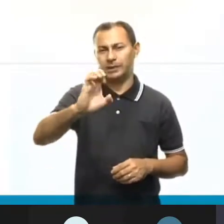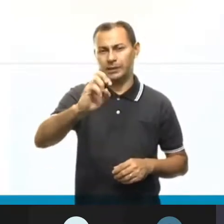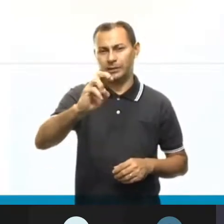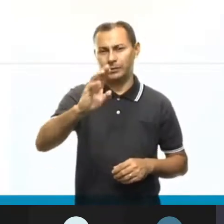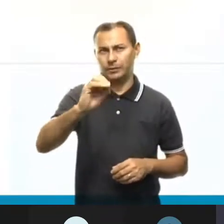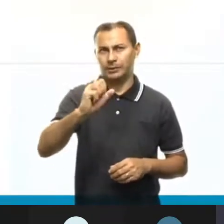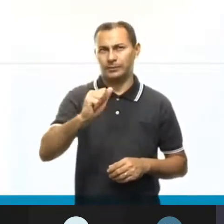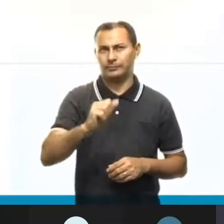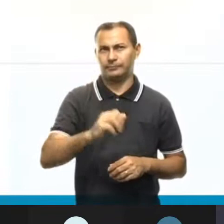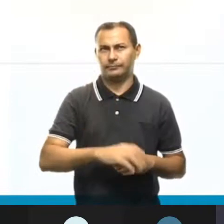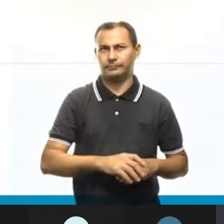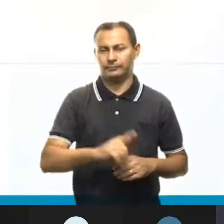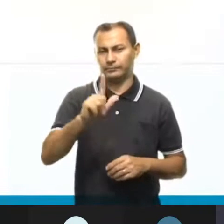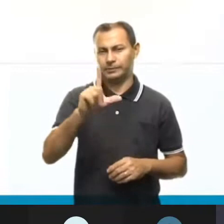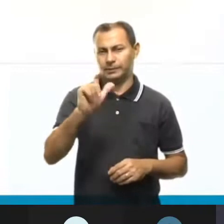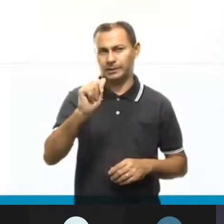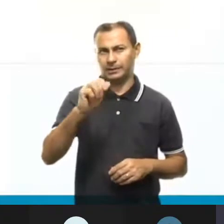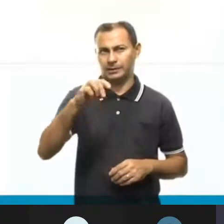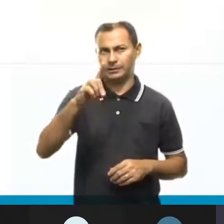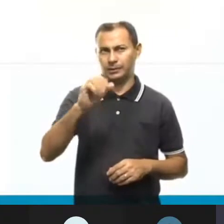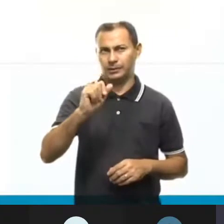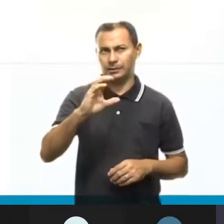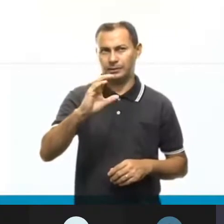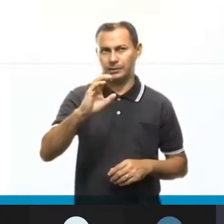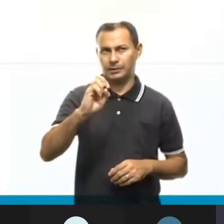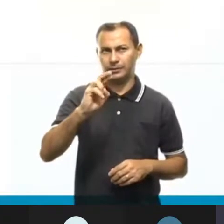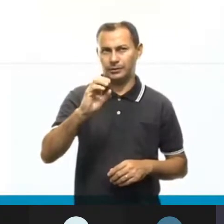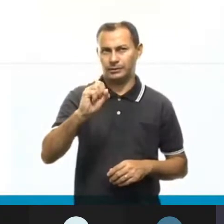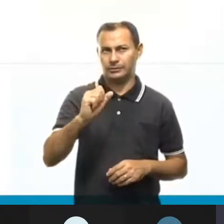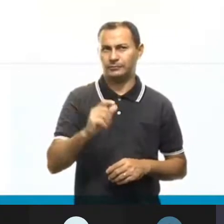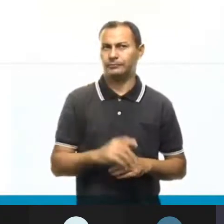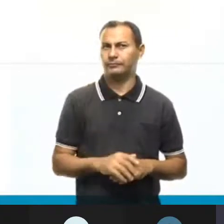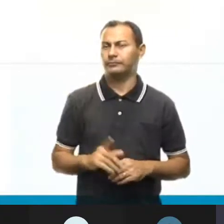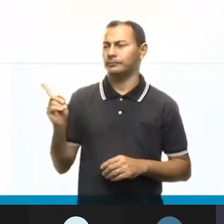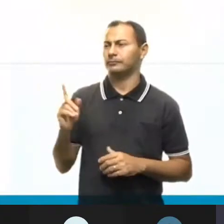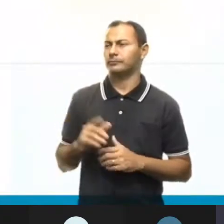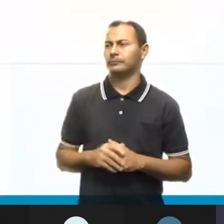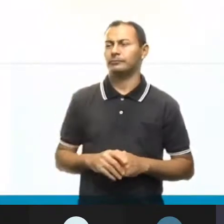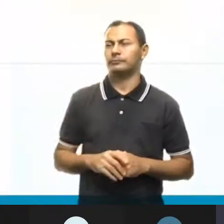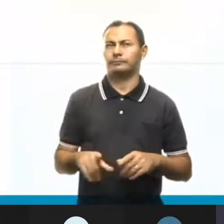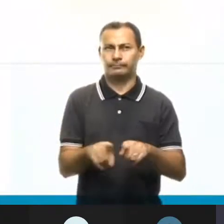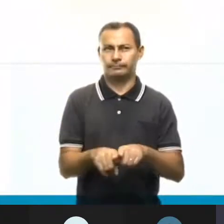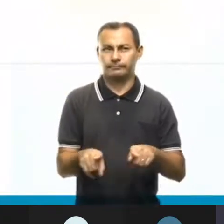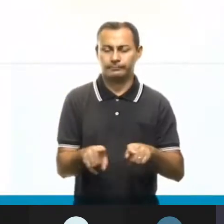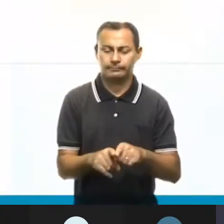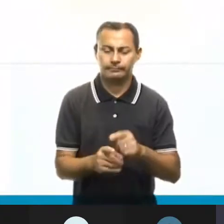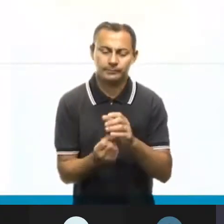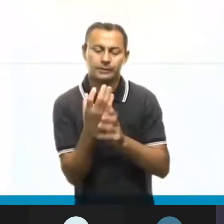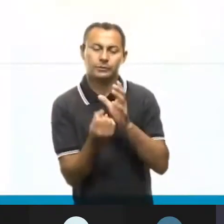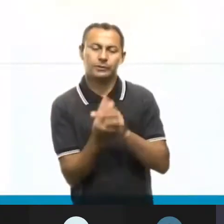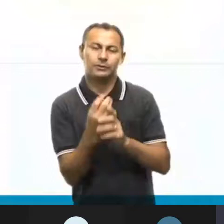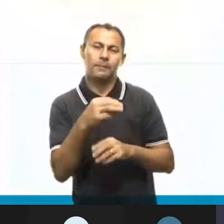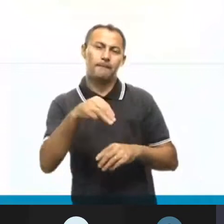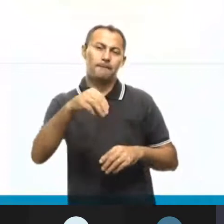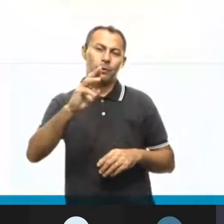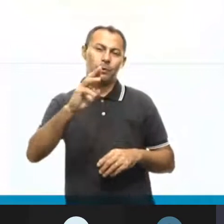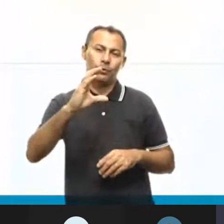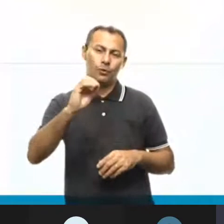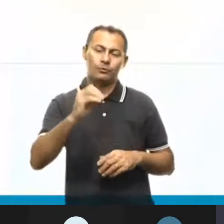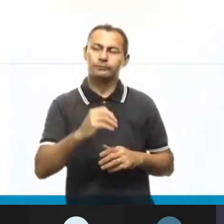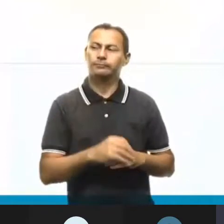essas são as glândulas serosas. E essas glândulas serosas, elas também produzem muco,